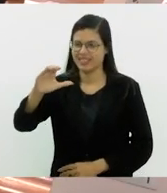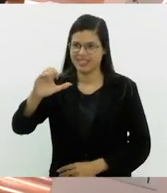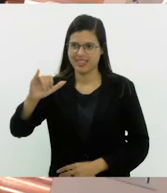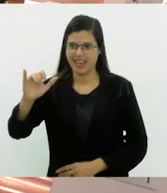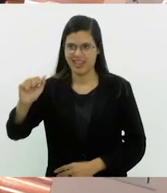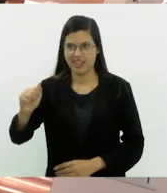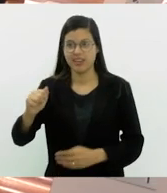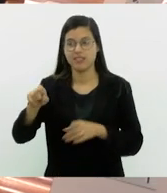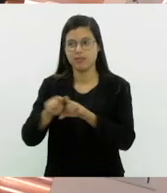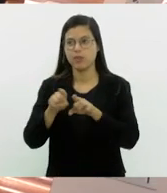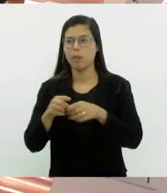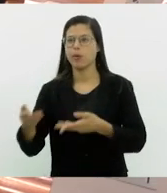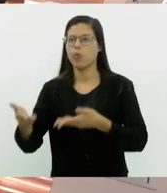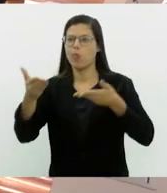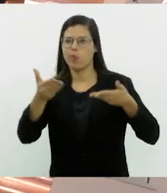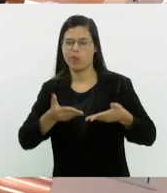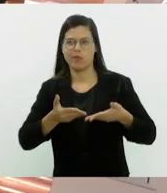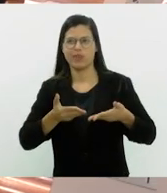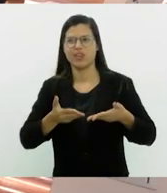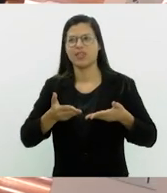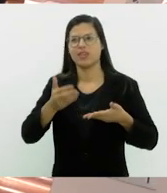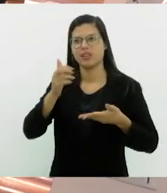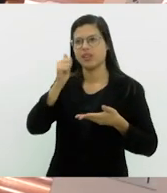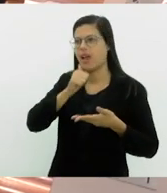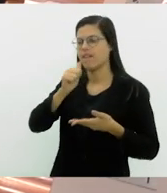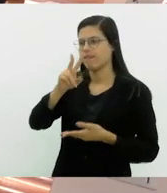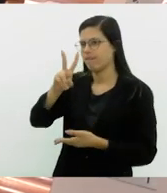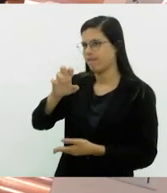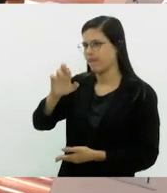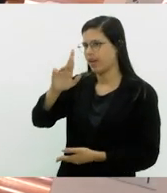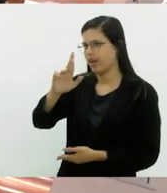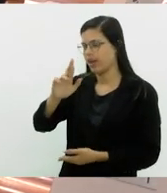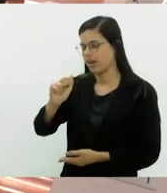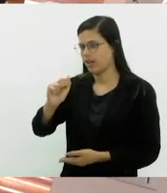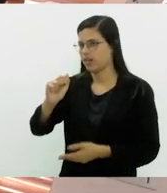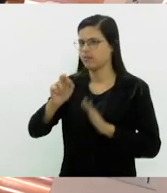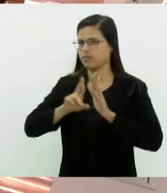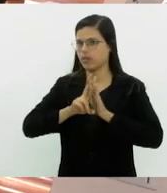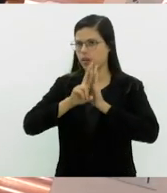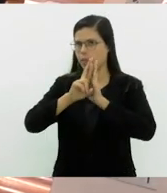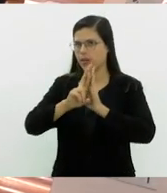Também convidar a senhora Vera para representar aqui